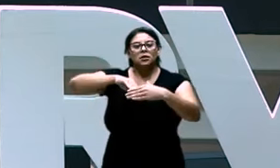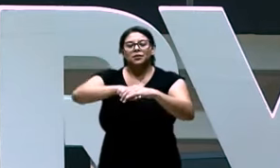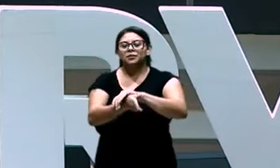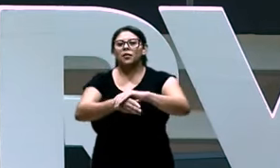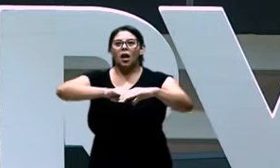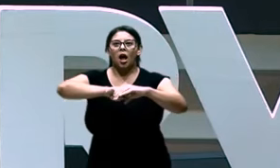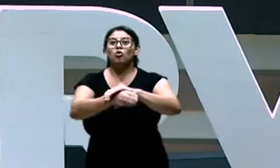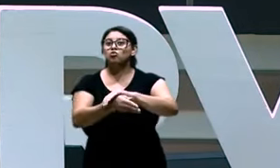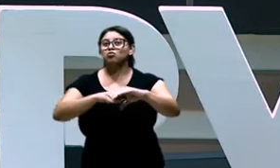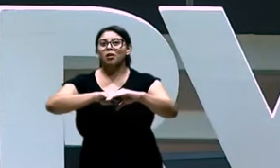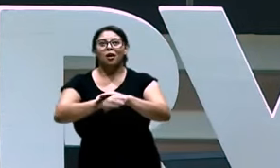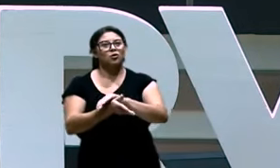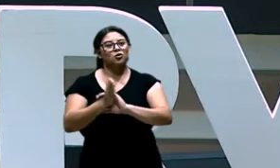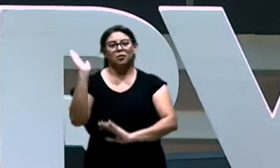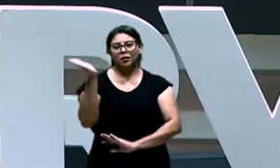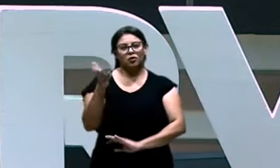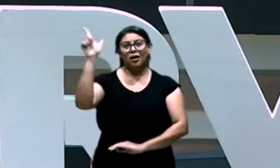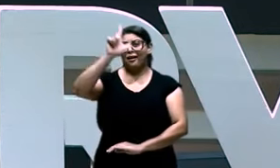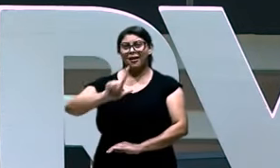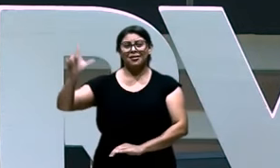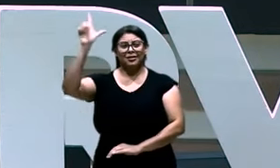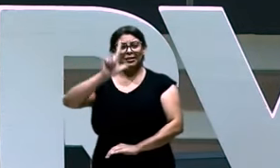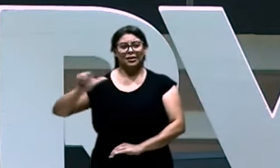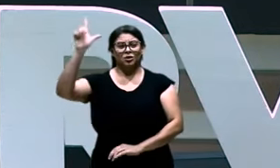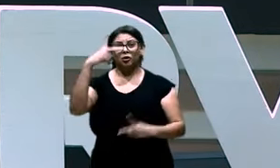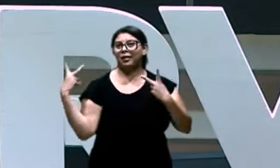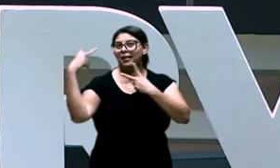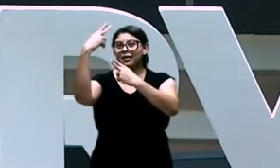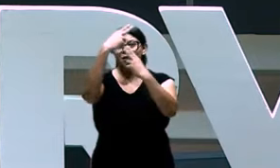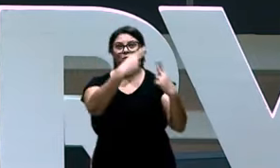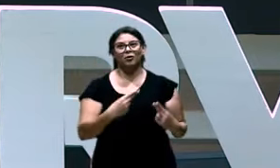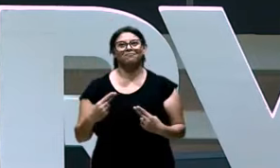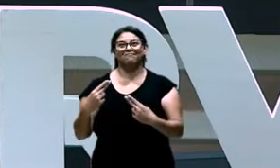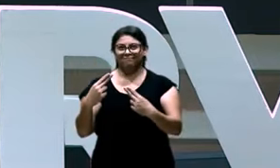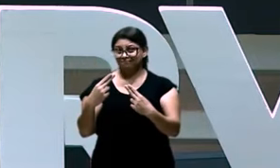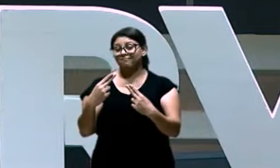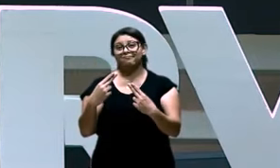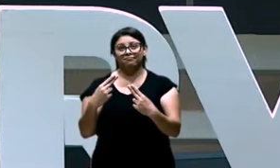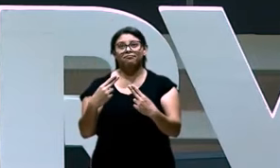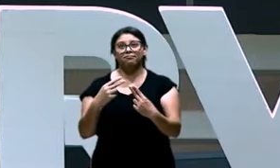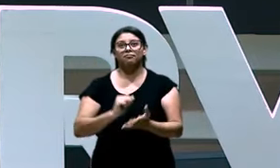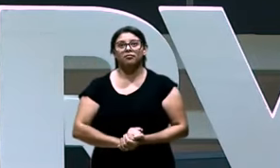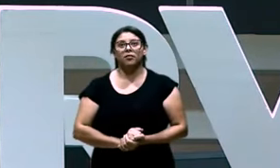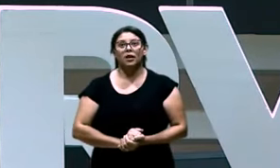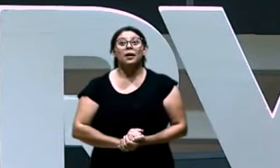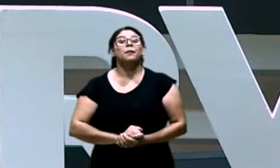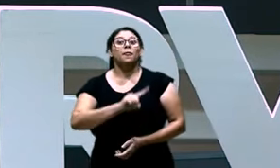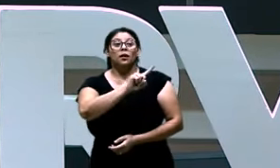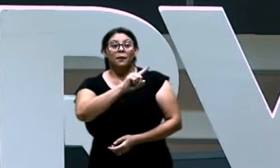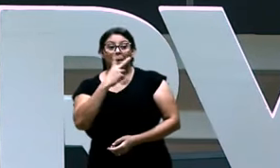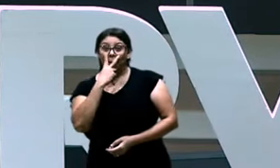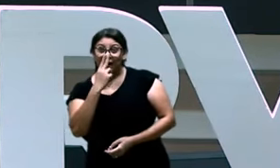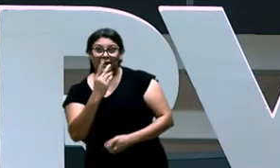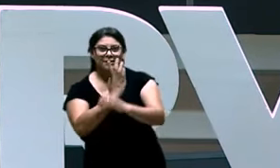mesma liturgia, o mesmo cutuco teu irmão, levanta a mão e dá glória, chacoalha dois ou três, você pensa que todo culto é igual, até